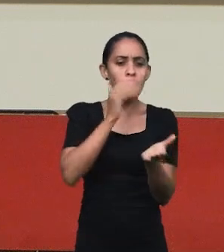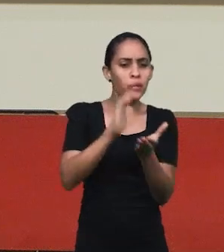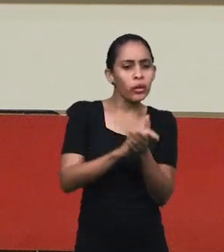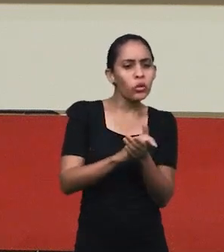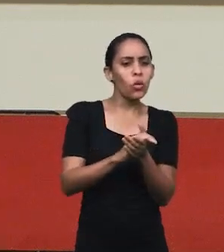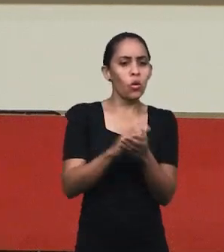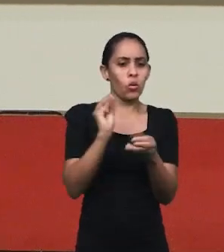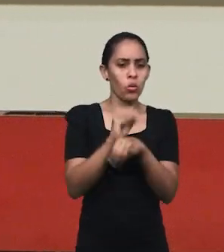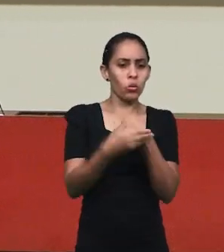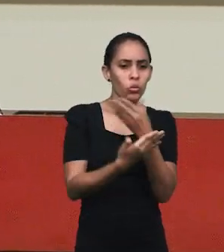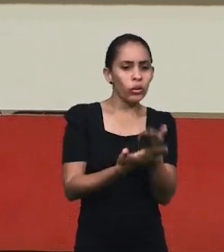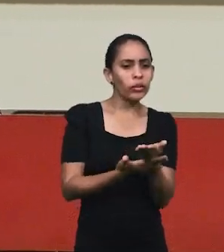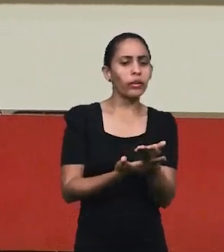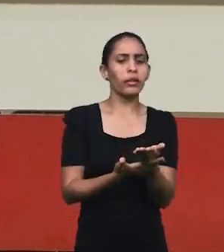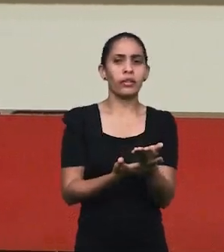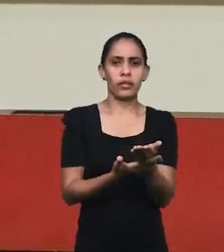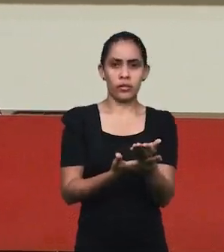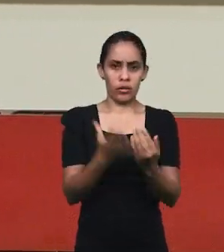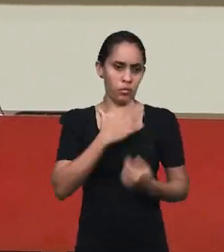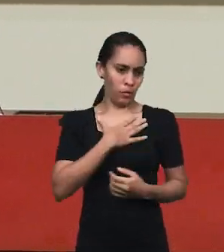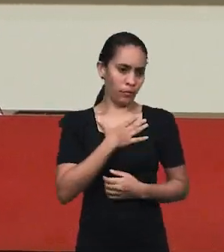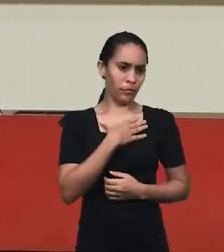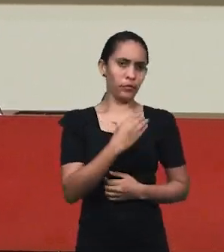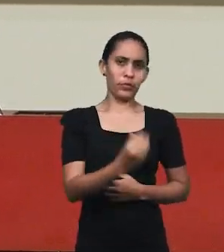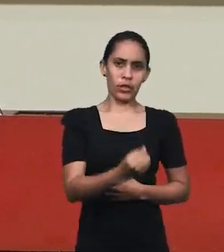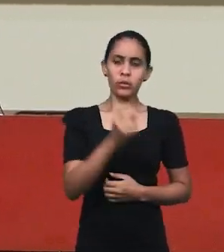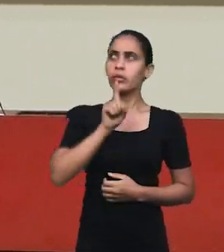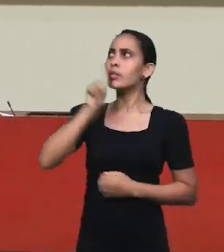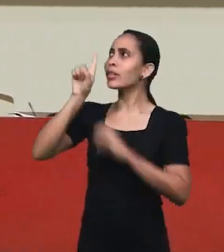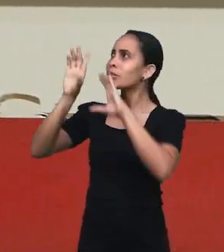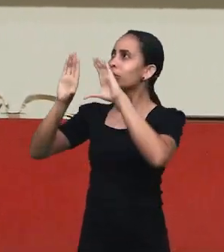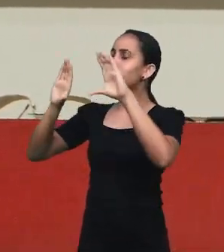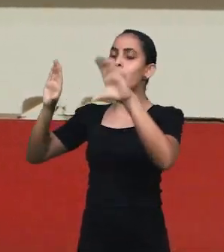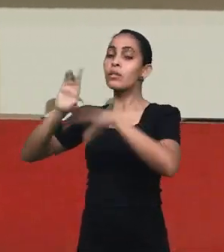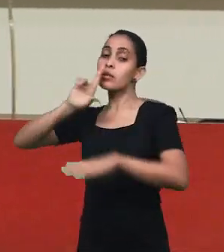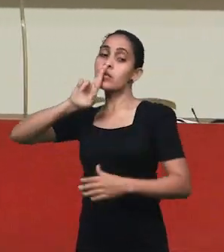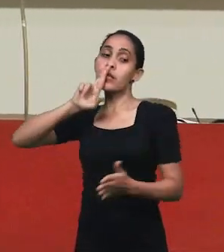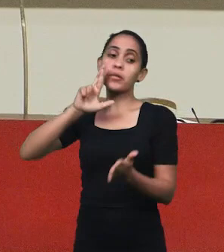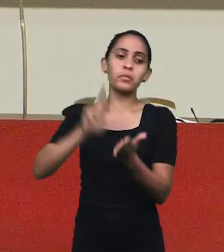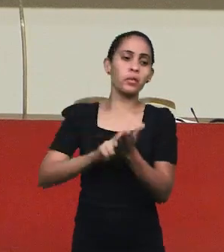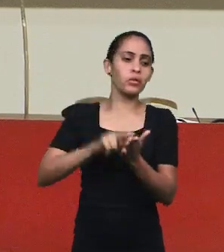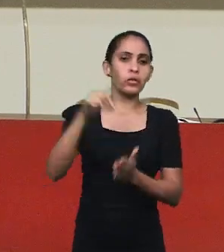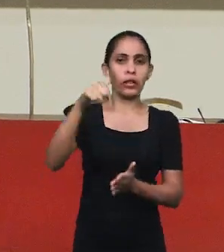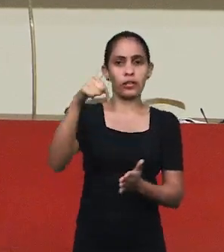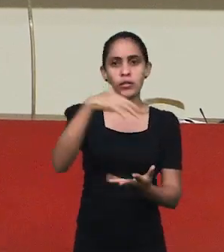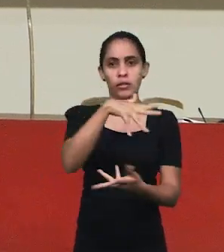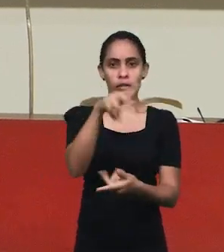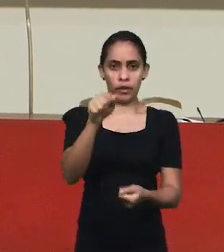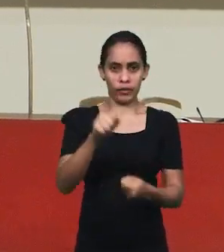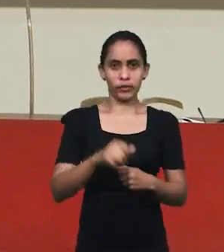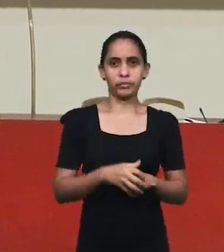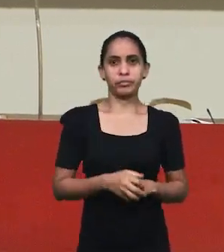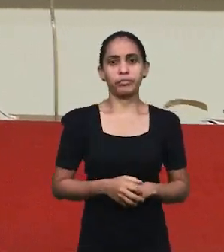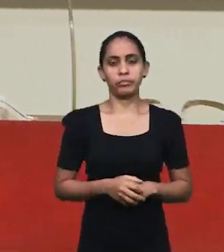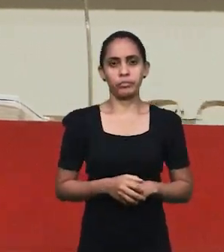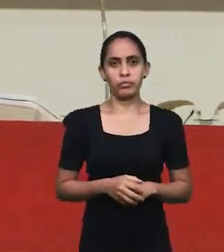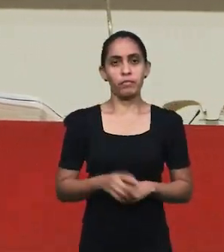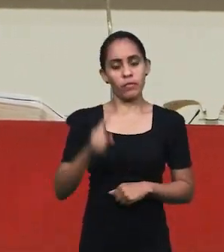marido, Senhor, Pai, guarda meu pai, guarda meu filho. Ele ouve no céu, e ele responde na